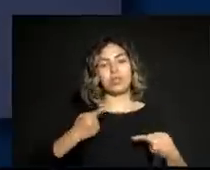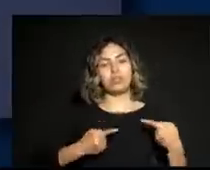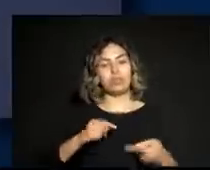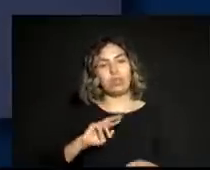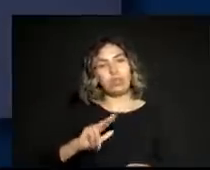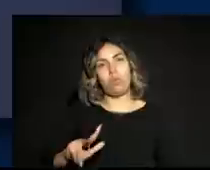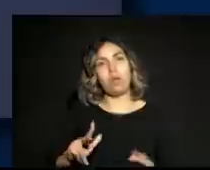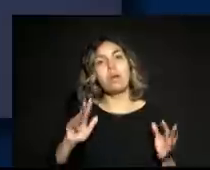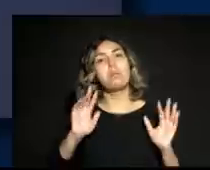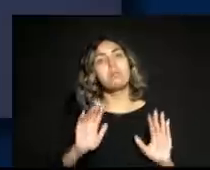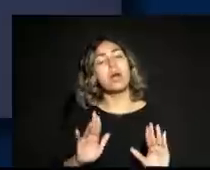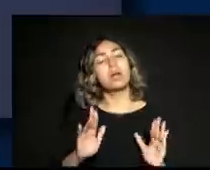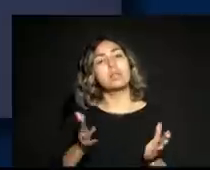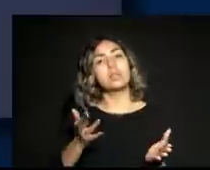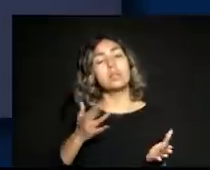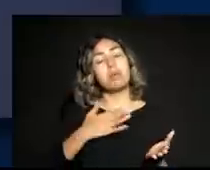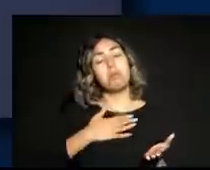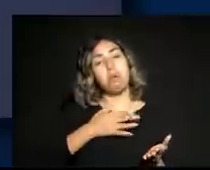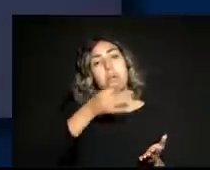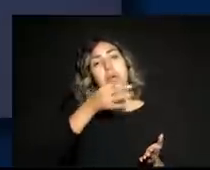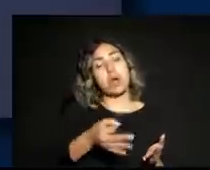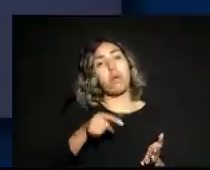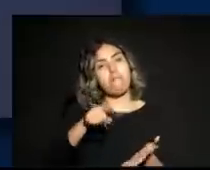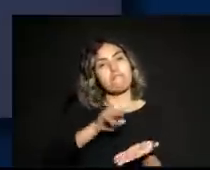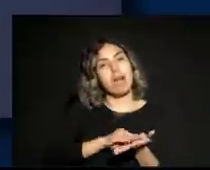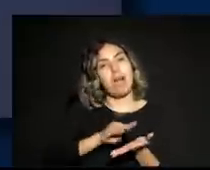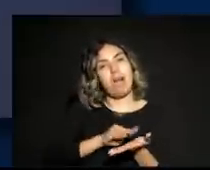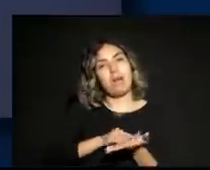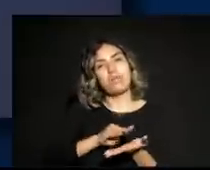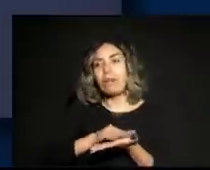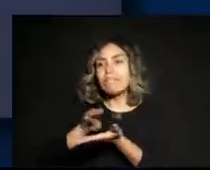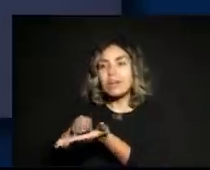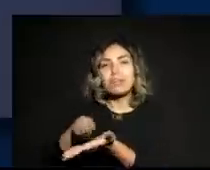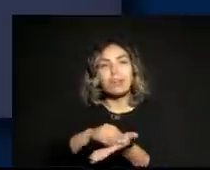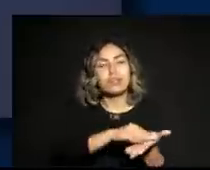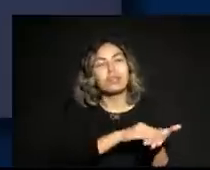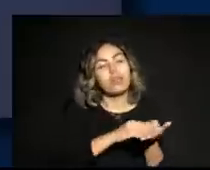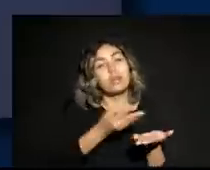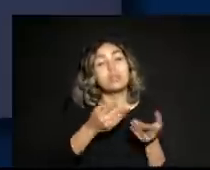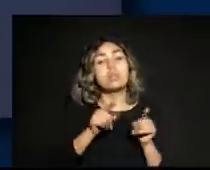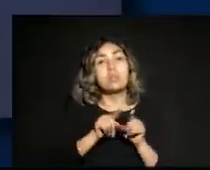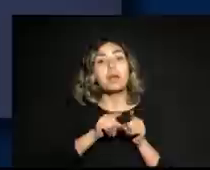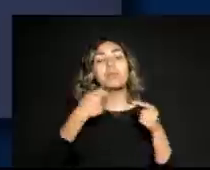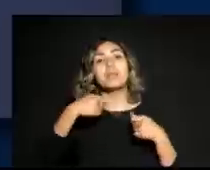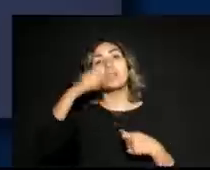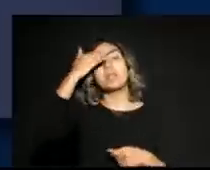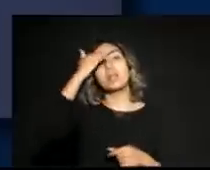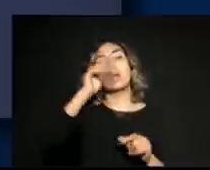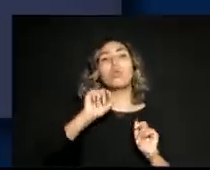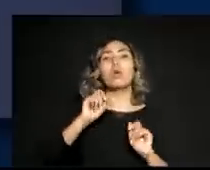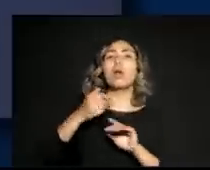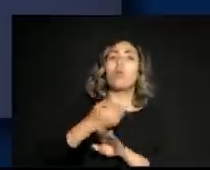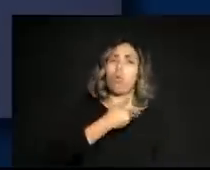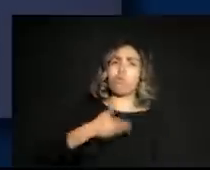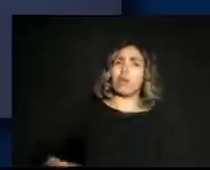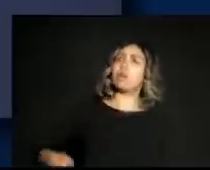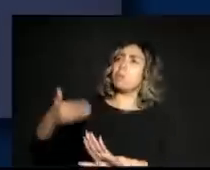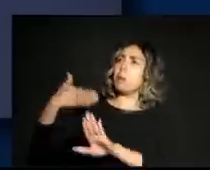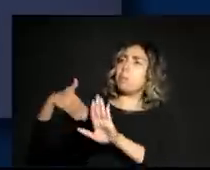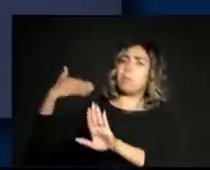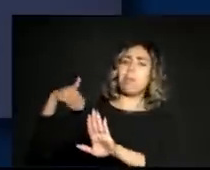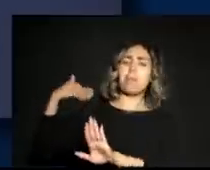é ela que é para onde a gente deve olhar né entender aqui é todos os governos tiveram conquistas